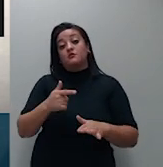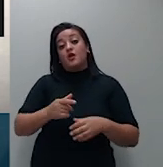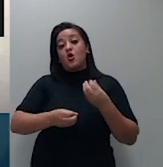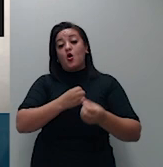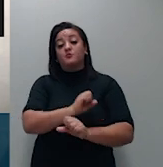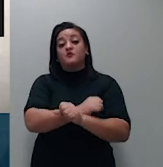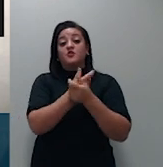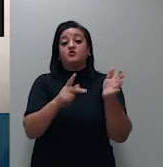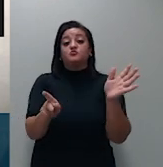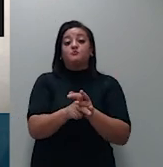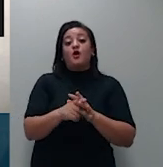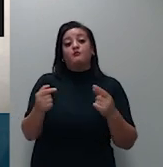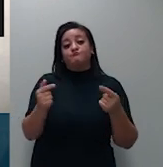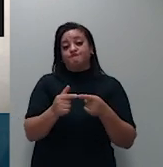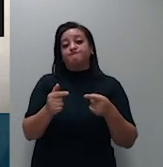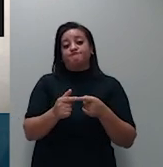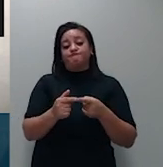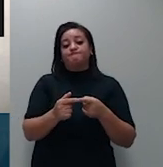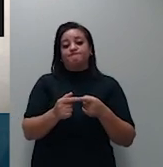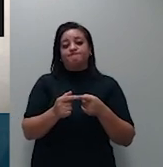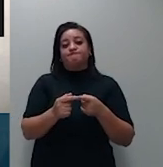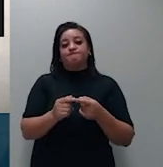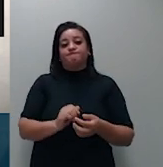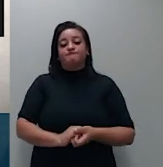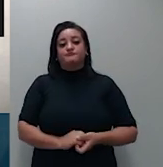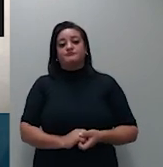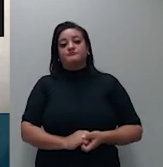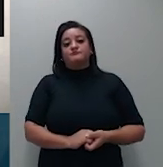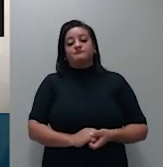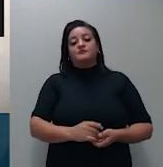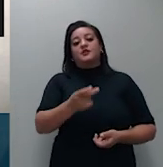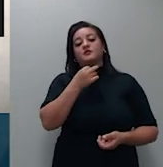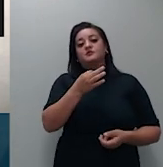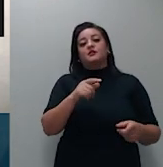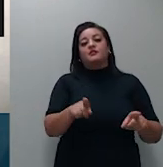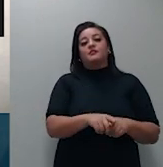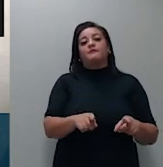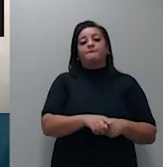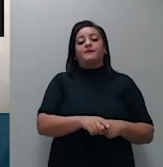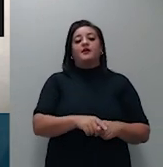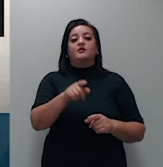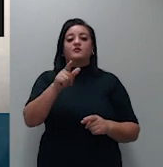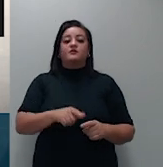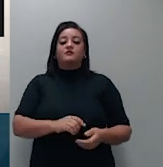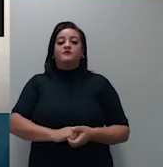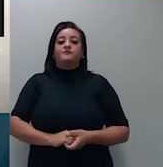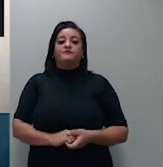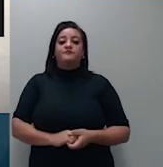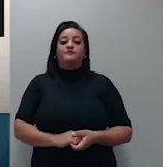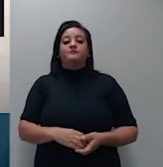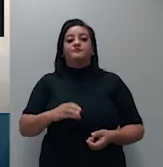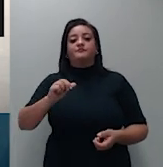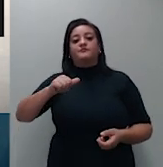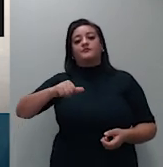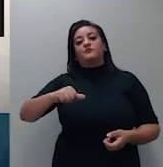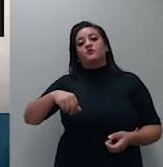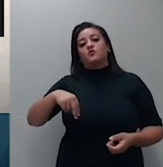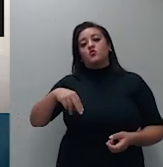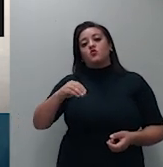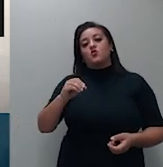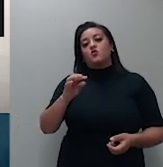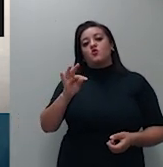interesses e sinto no conto escolhe de canotilho e Jonatas Machado